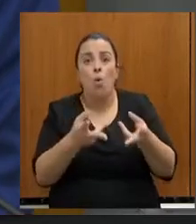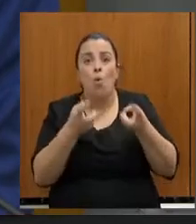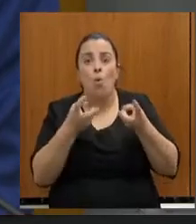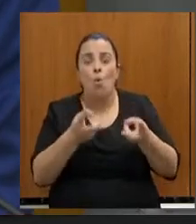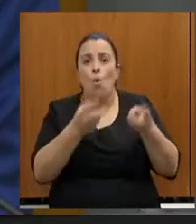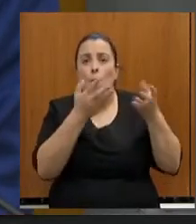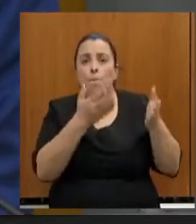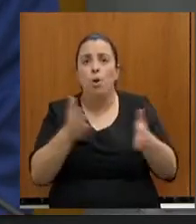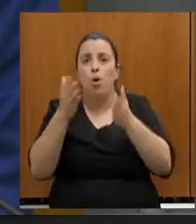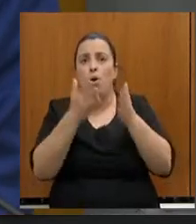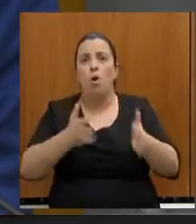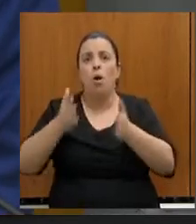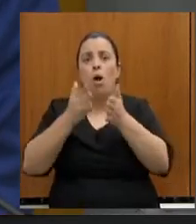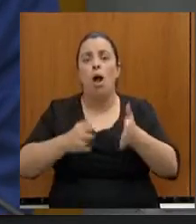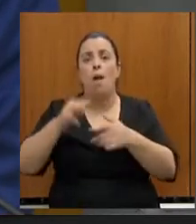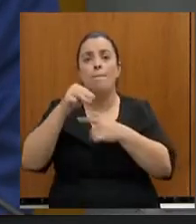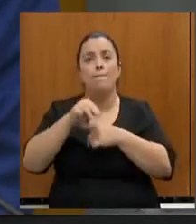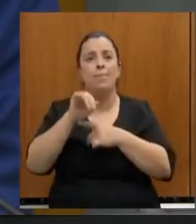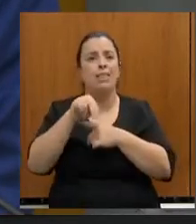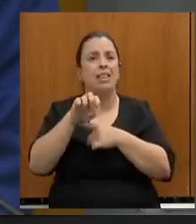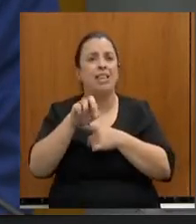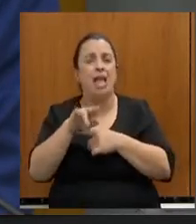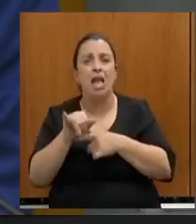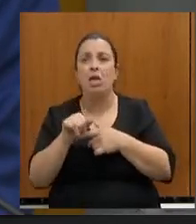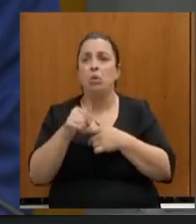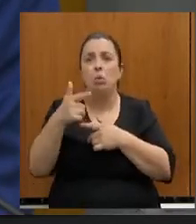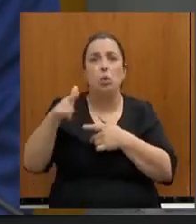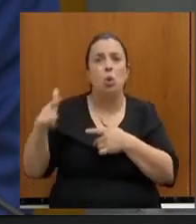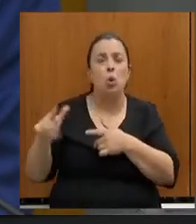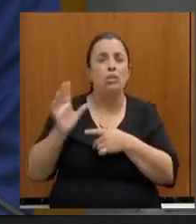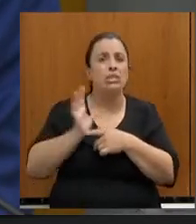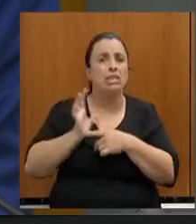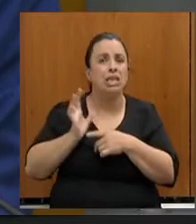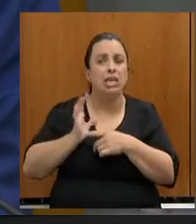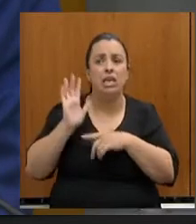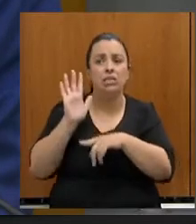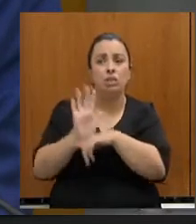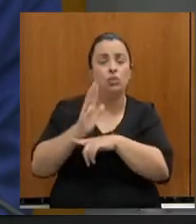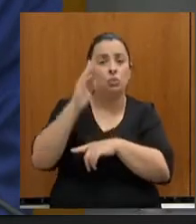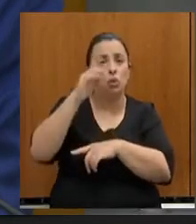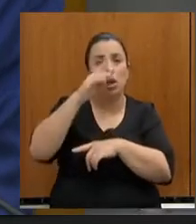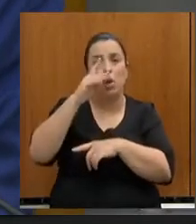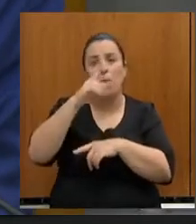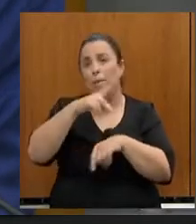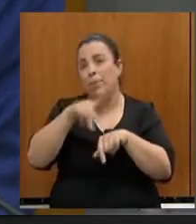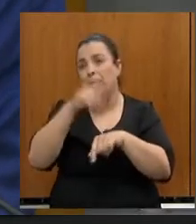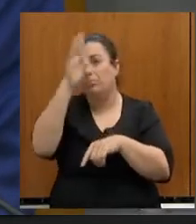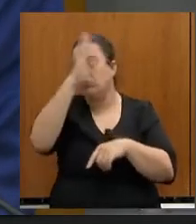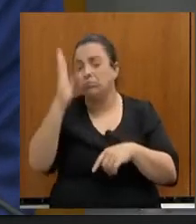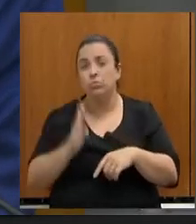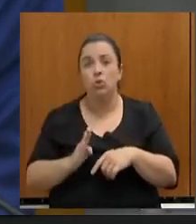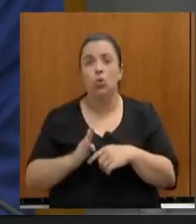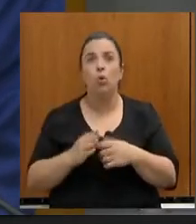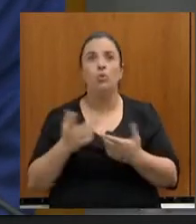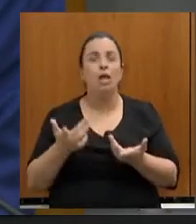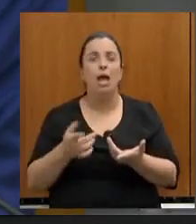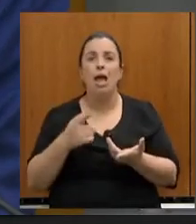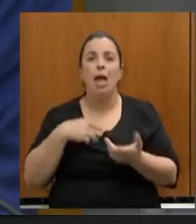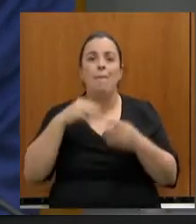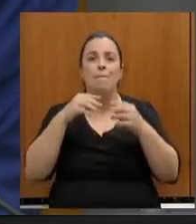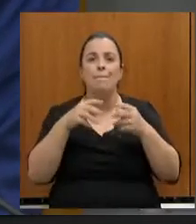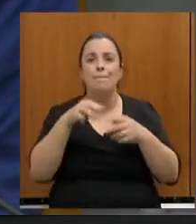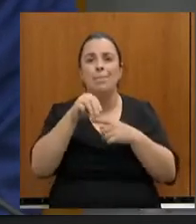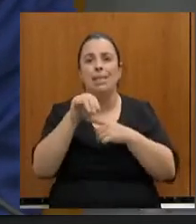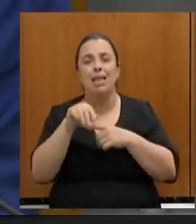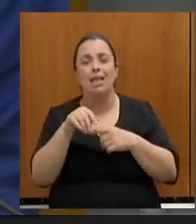estar e riquezas para esse país né Não só no minério cômodo cultura de eucalipto que